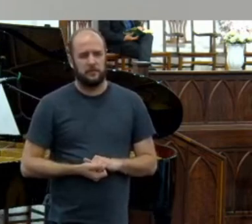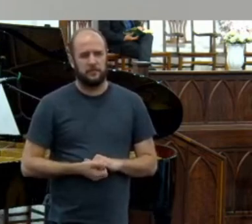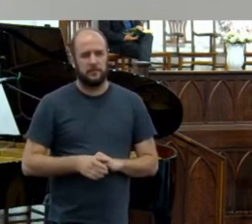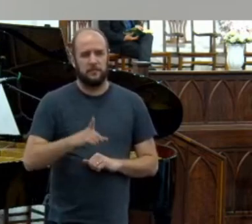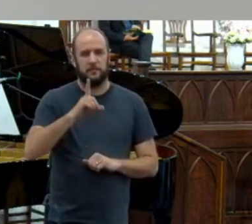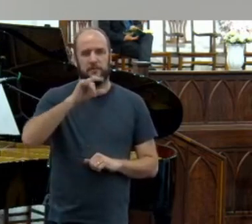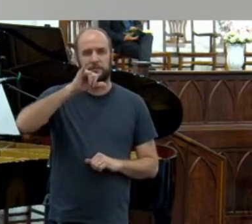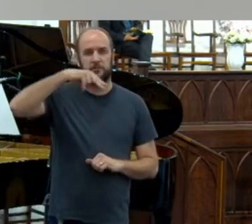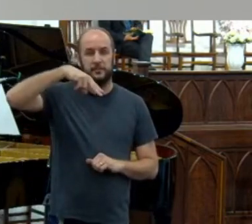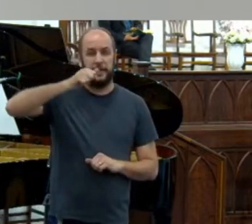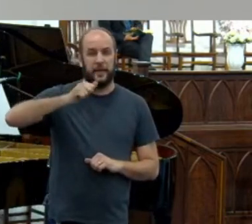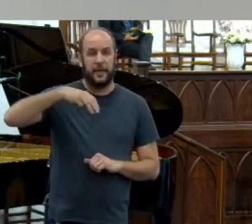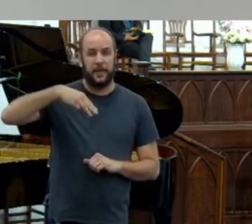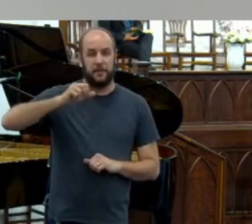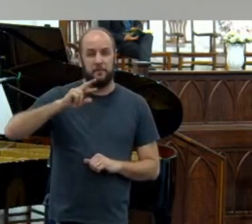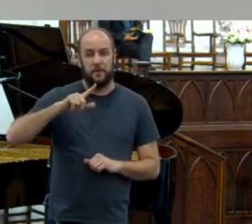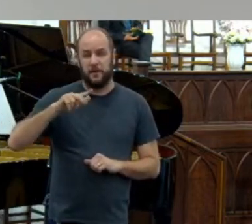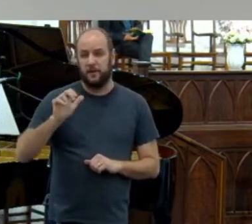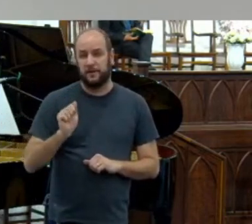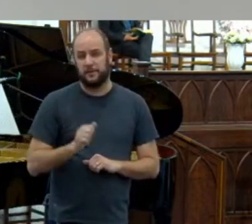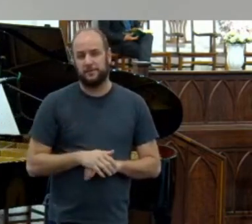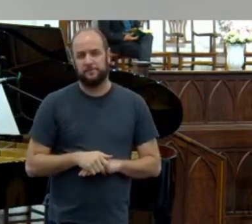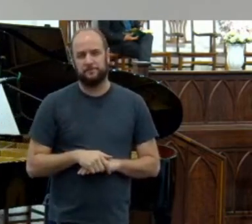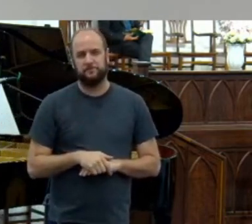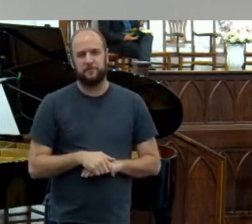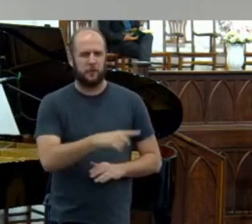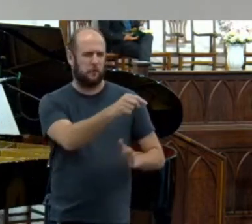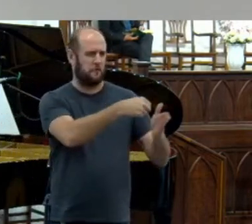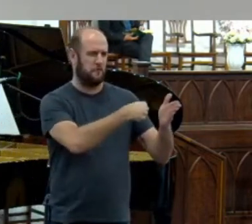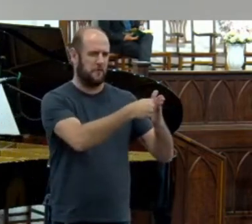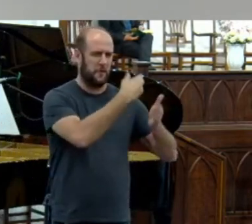Dinamarca, obrigado. O filósofo